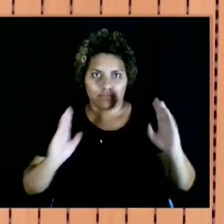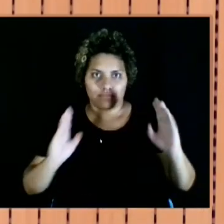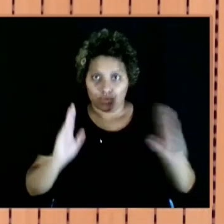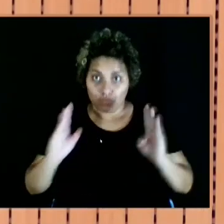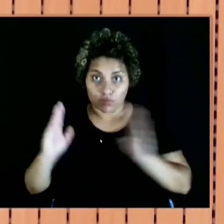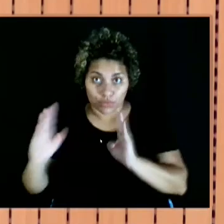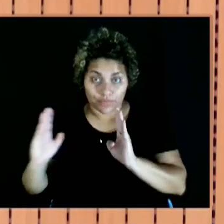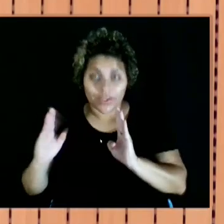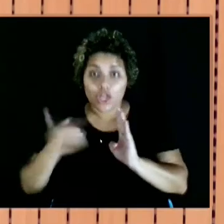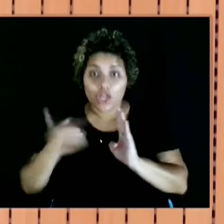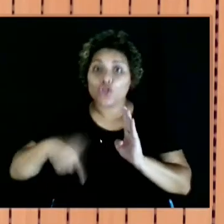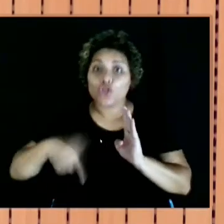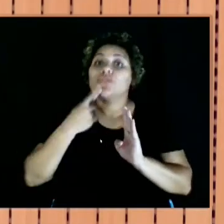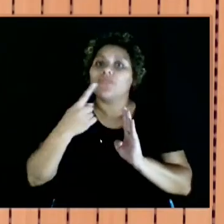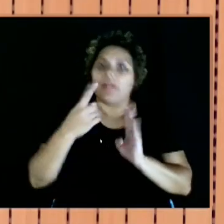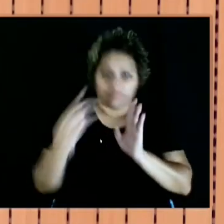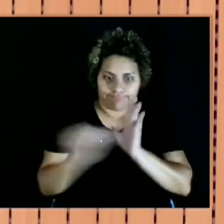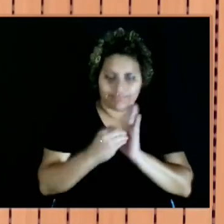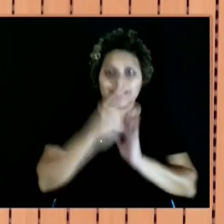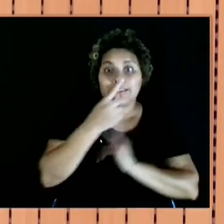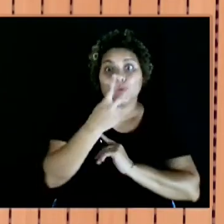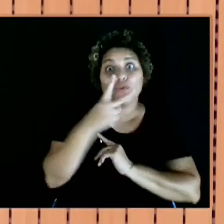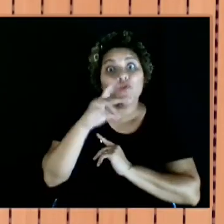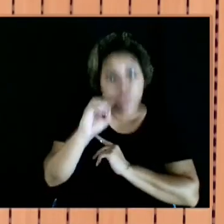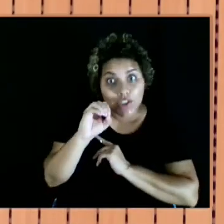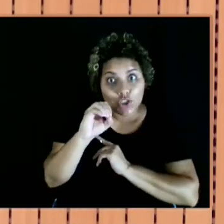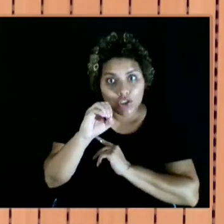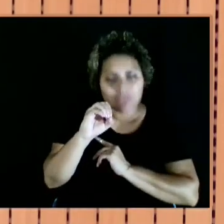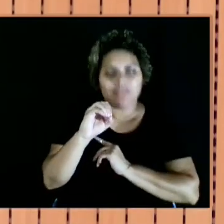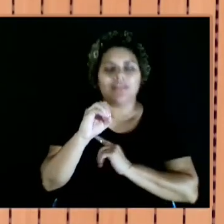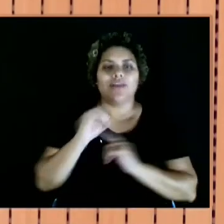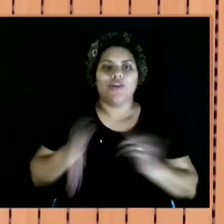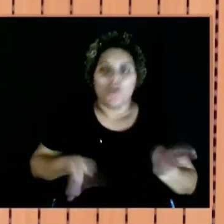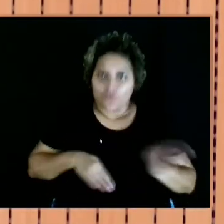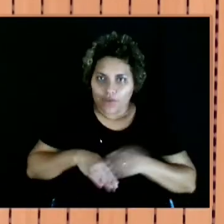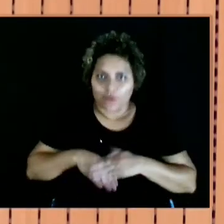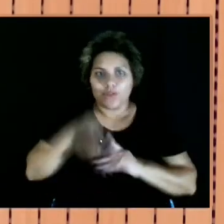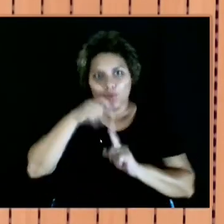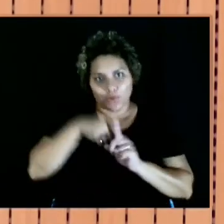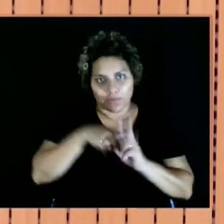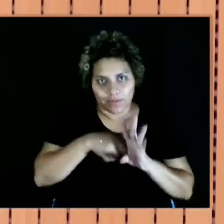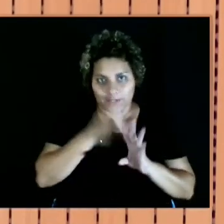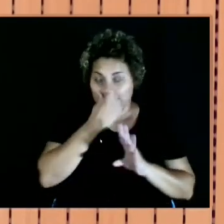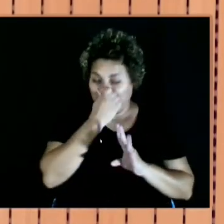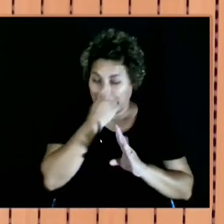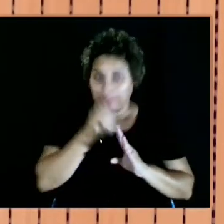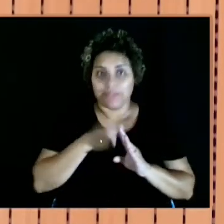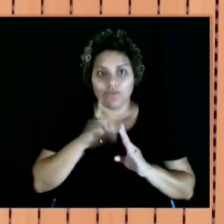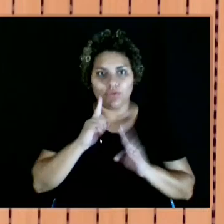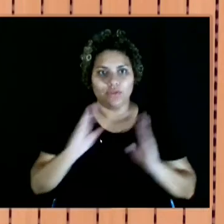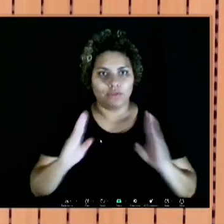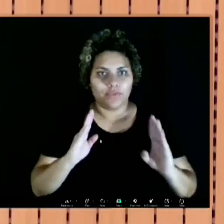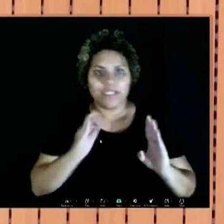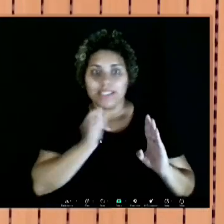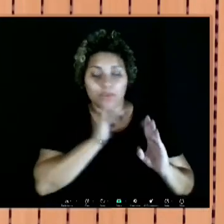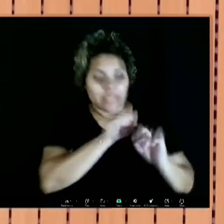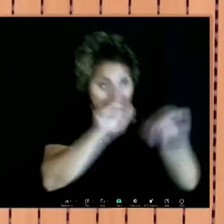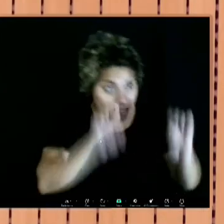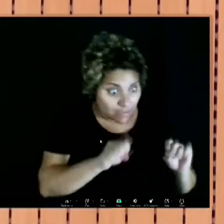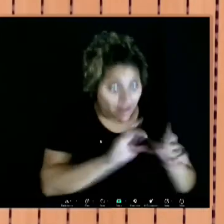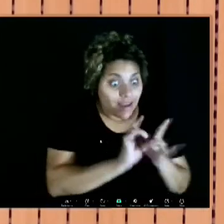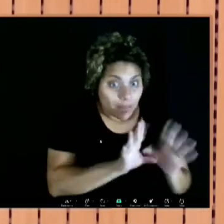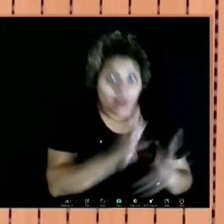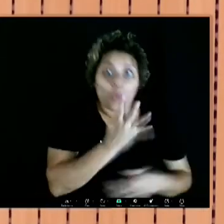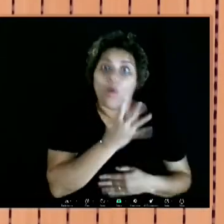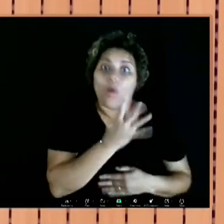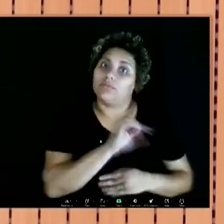Se você quiser pegar 41 unidades de fralda a cada 10 dias, não libera. O sistema só libera 40, depois